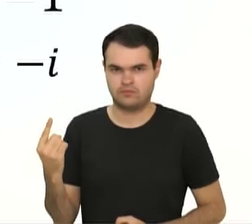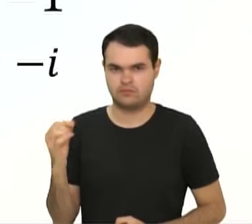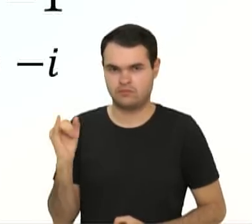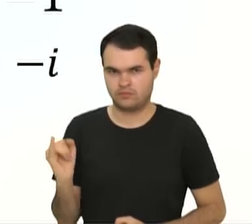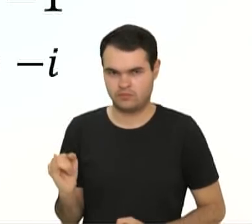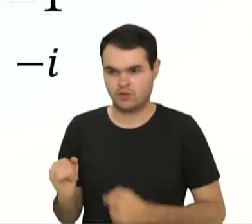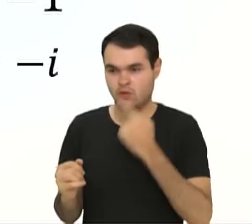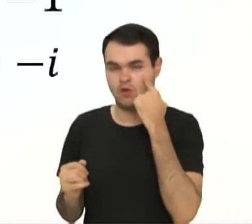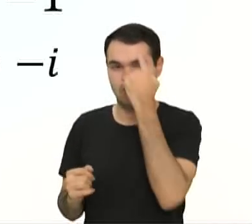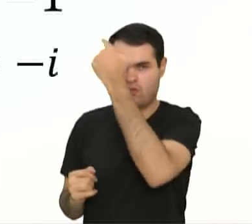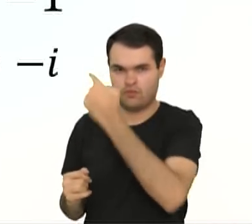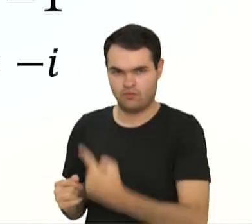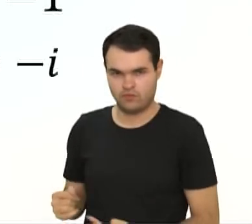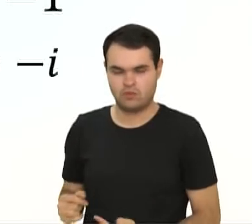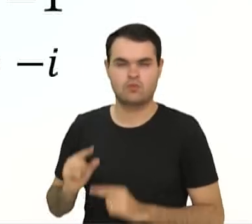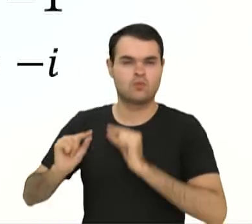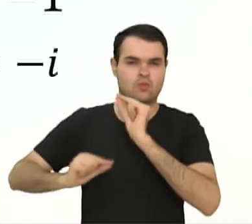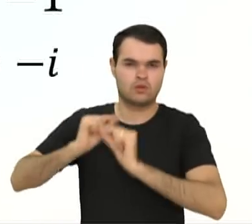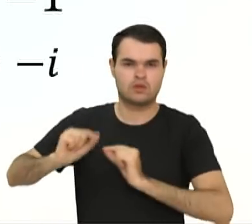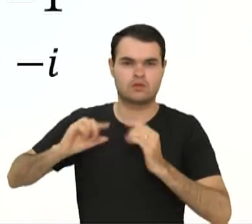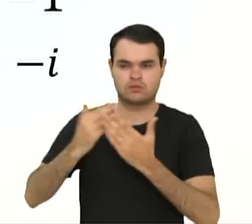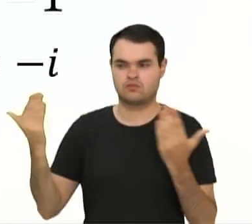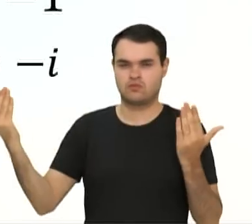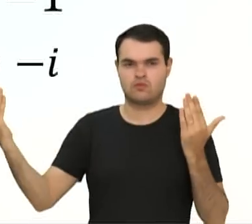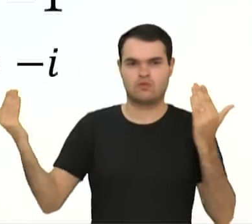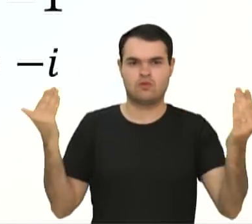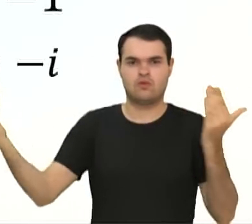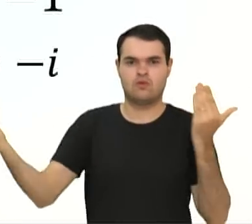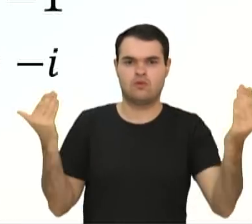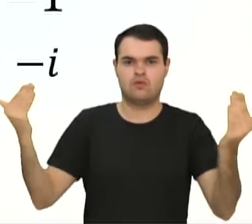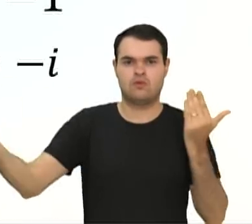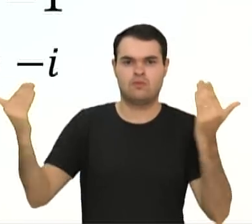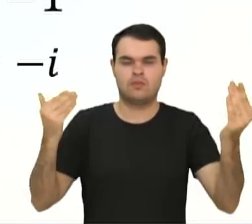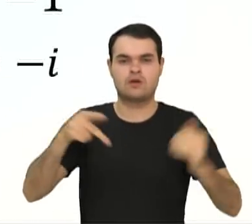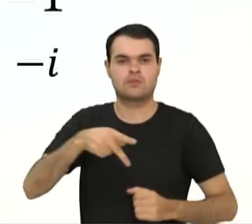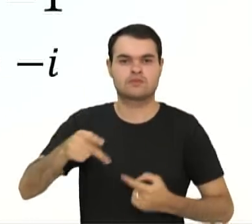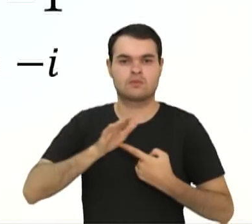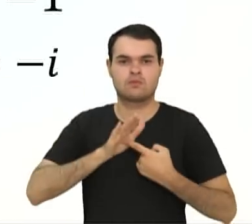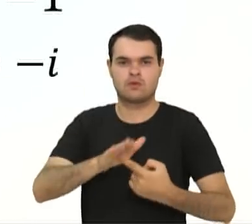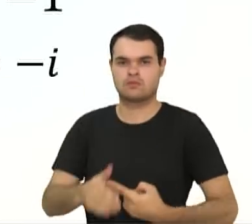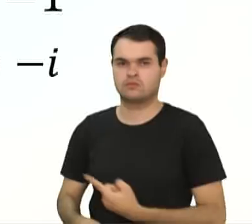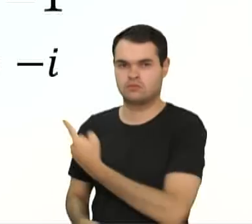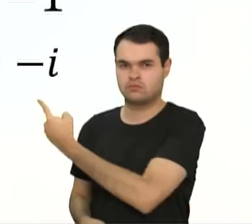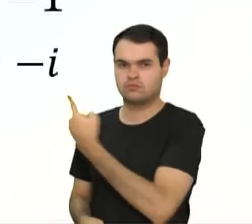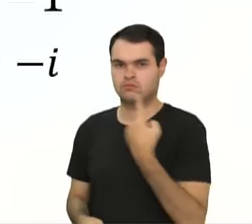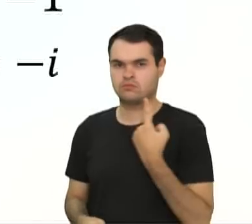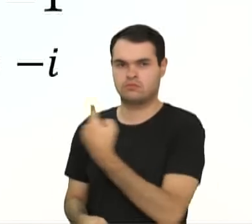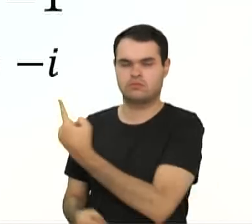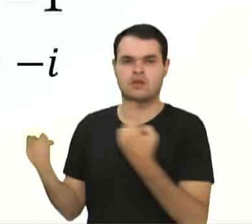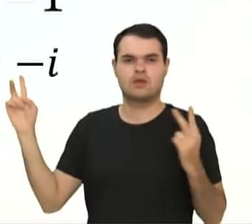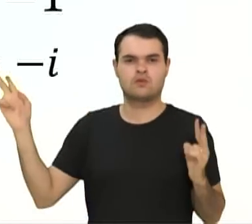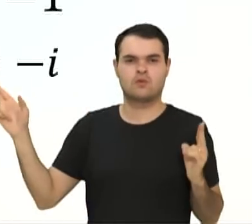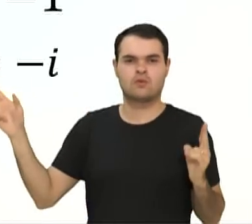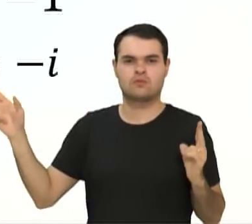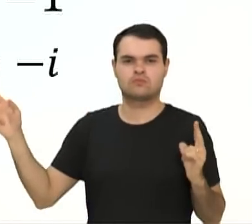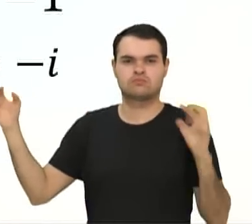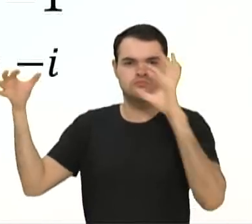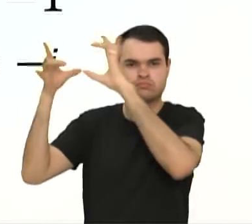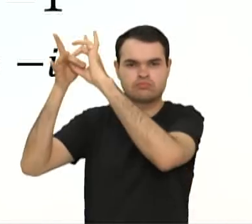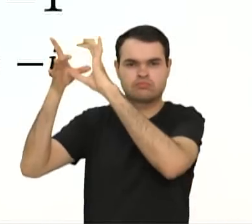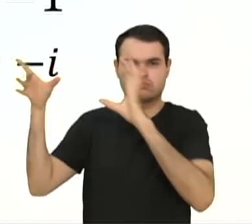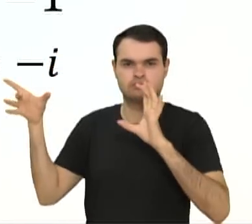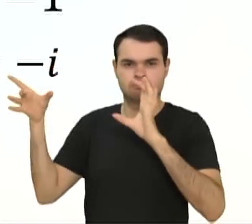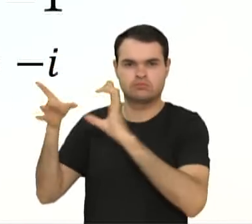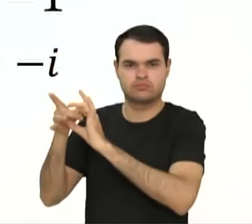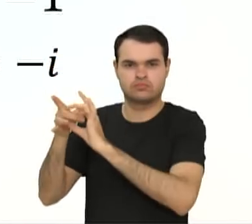1i menos 1 menos i. Compare, ó. Esse deu exatamente igual àquele. Este igual